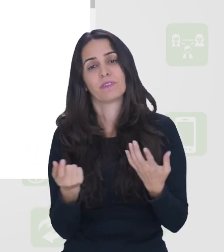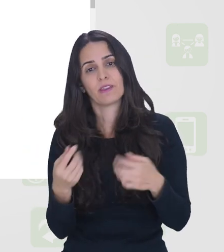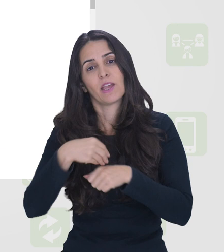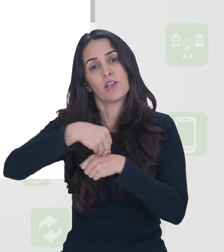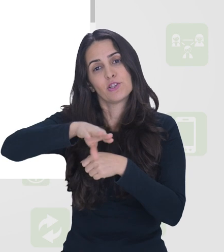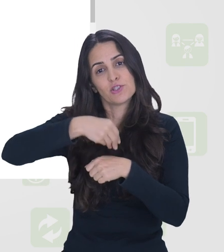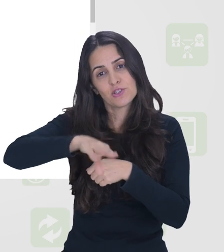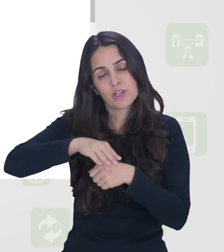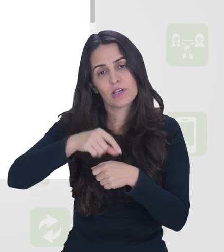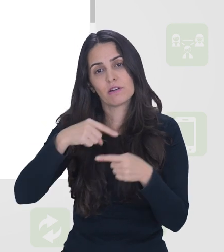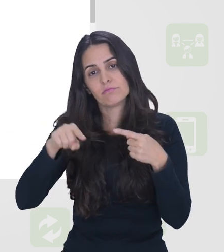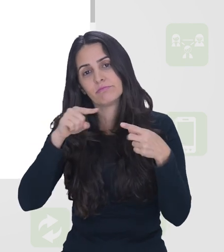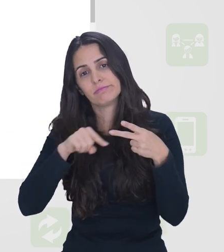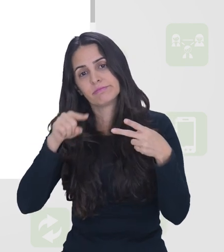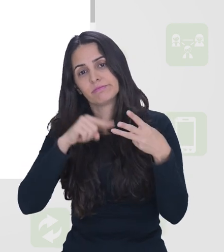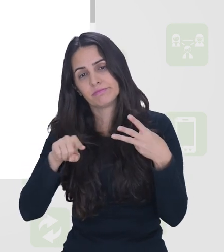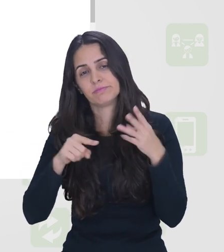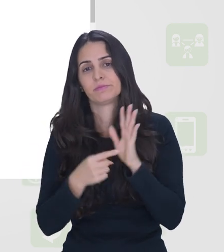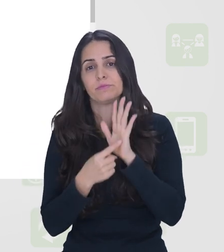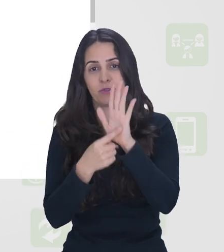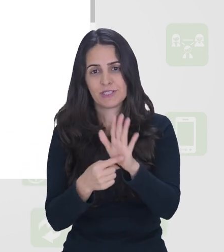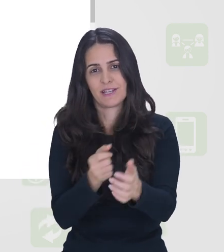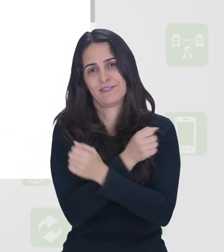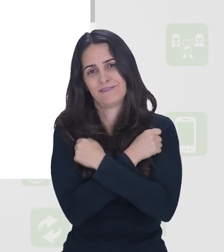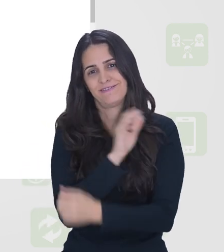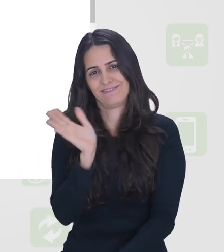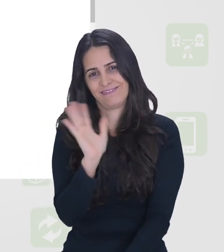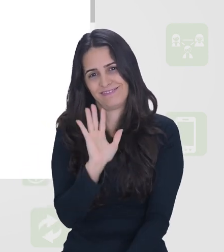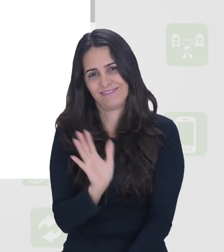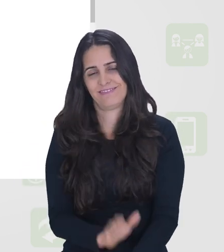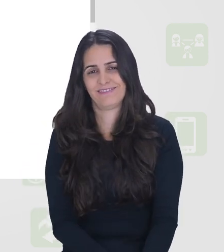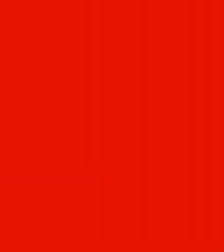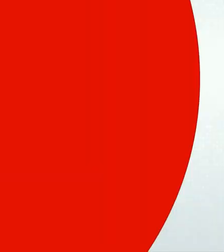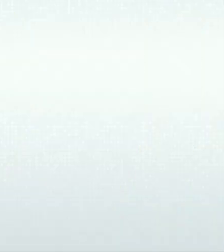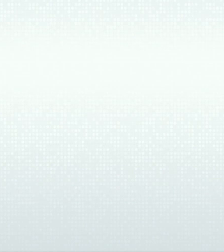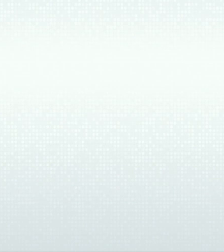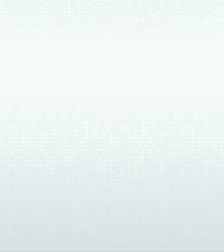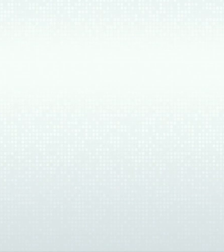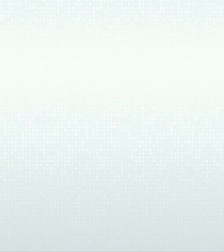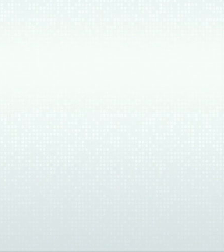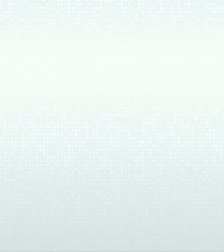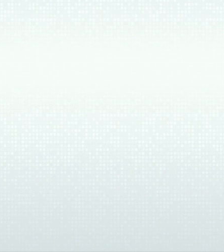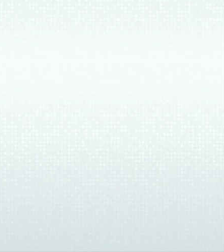Tá bom então esses são alguns dos pontos que a gente queria mostrar um abraço